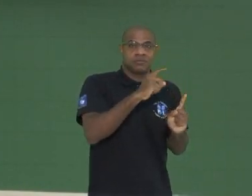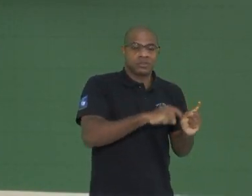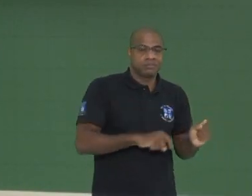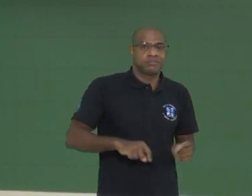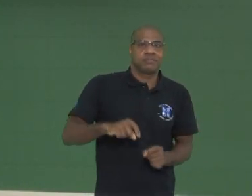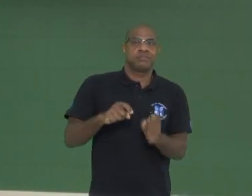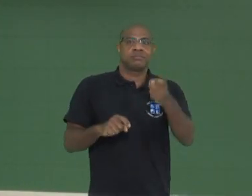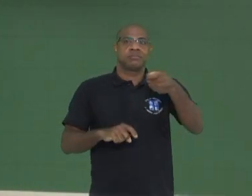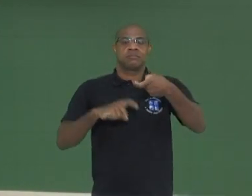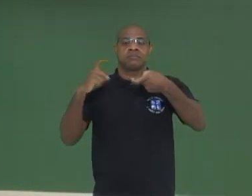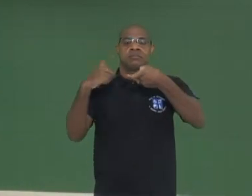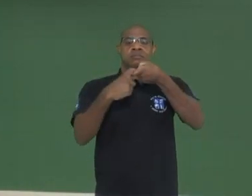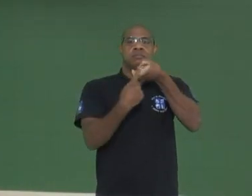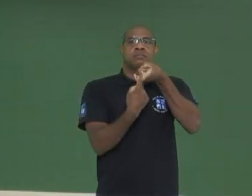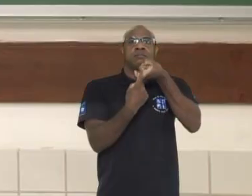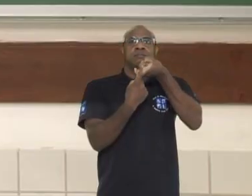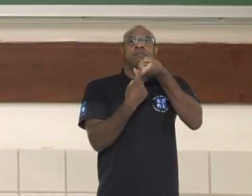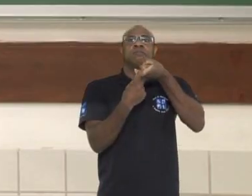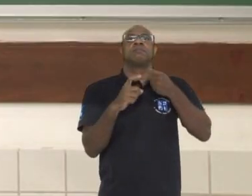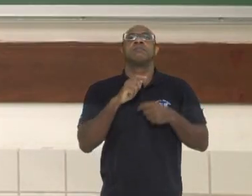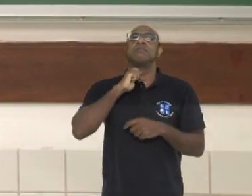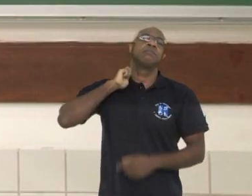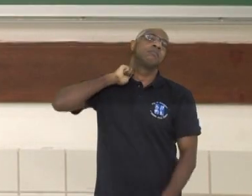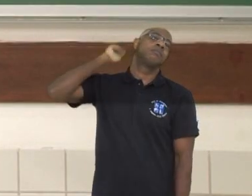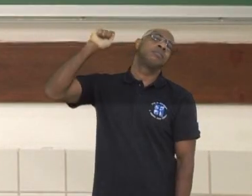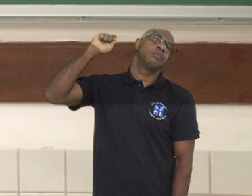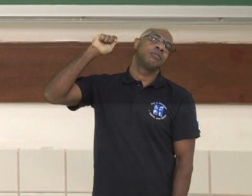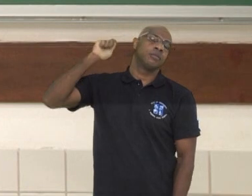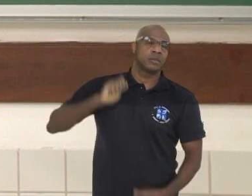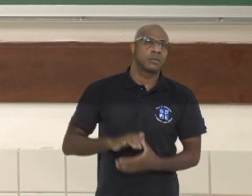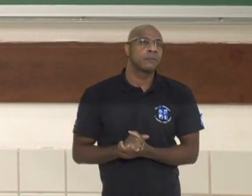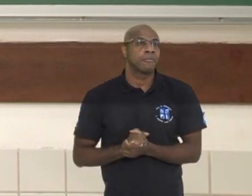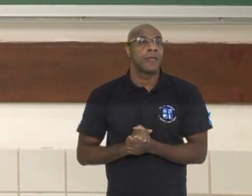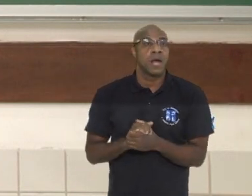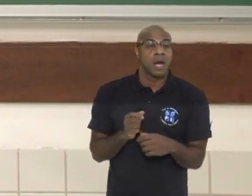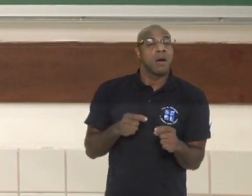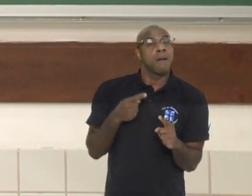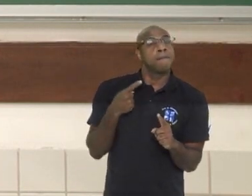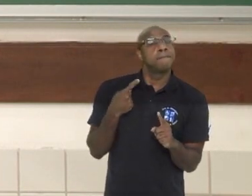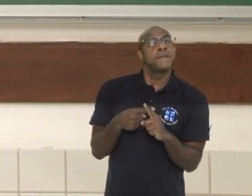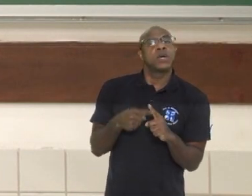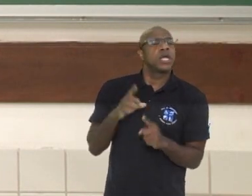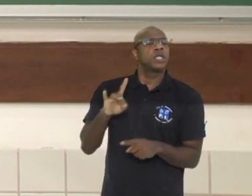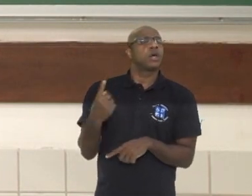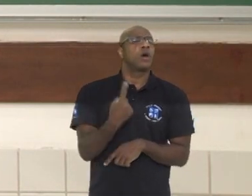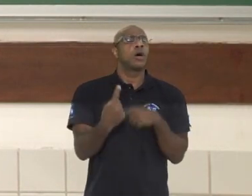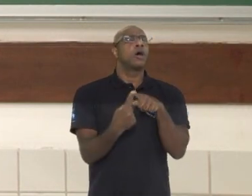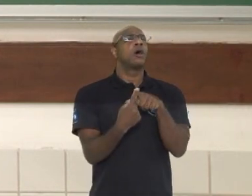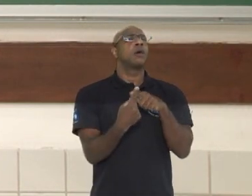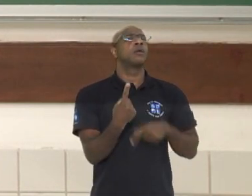forca. Tá? Algumas pessoas questionam por que somente um. Então